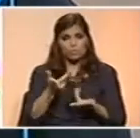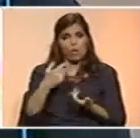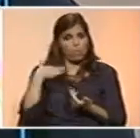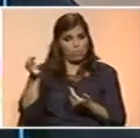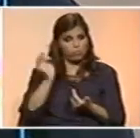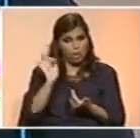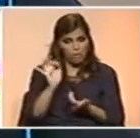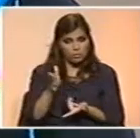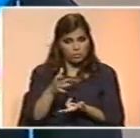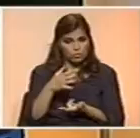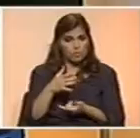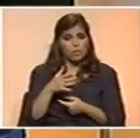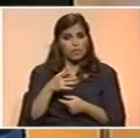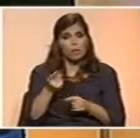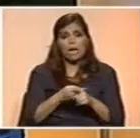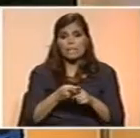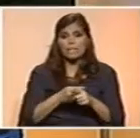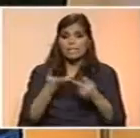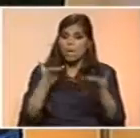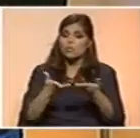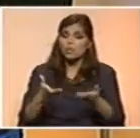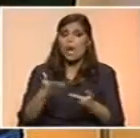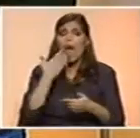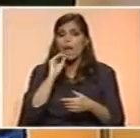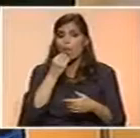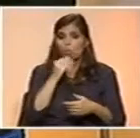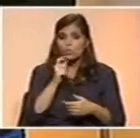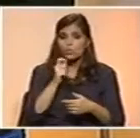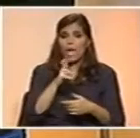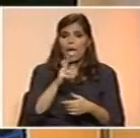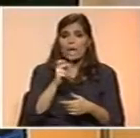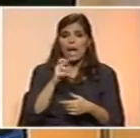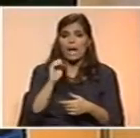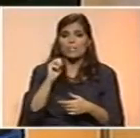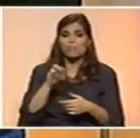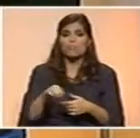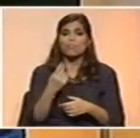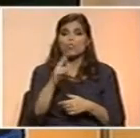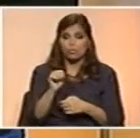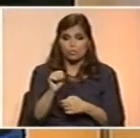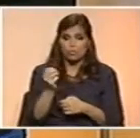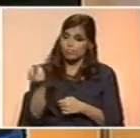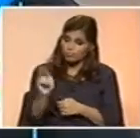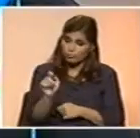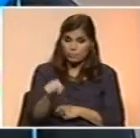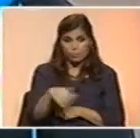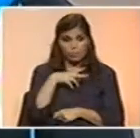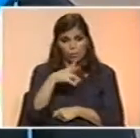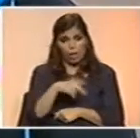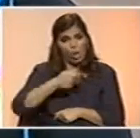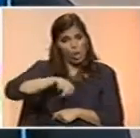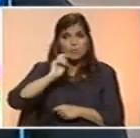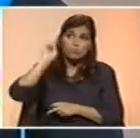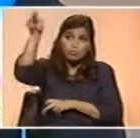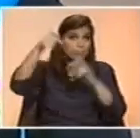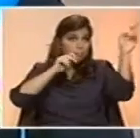em que a sua motivação é ajudar os estudantes de Erasmus, os estudantes de mobilidades que estão cá, e que, em geral, nós todos também já fizemos a nossa